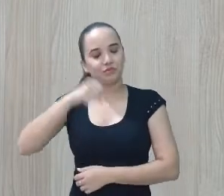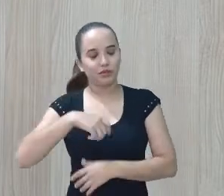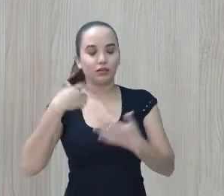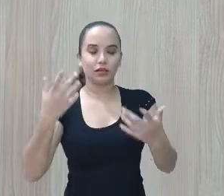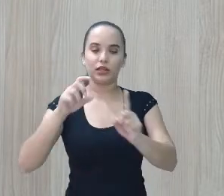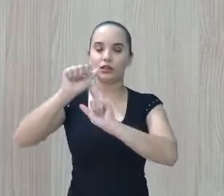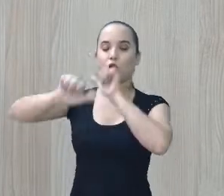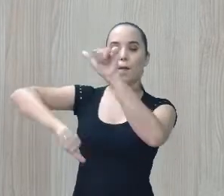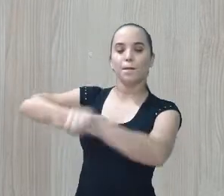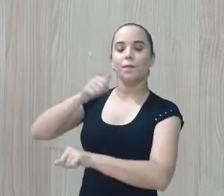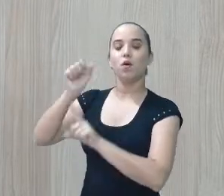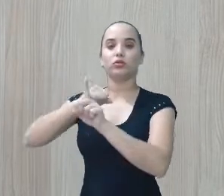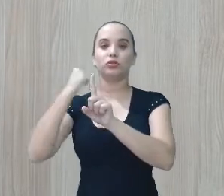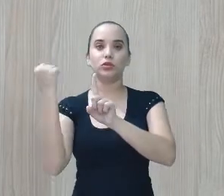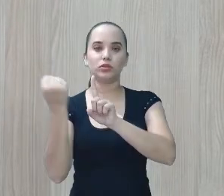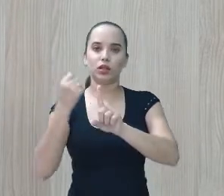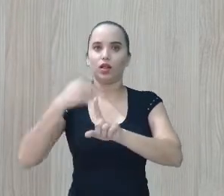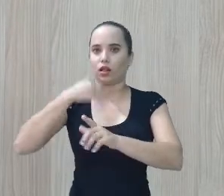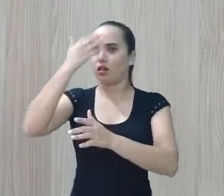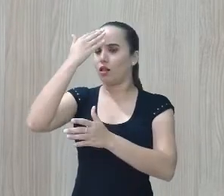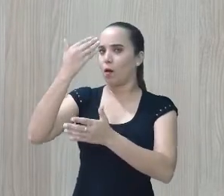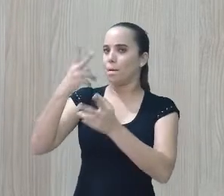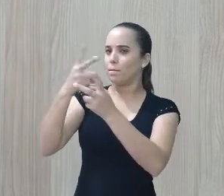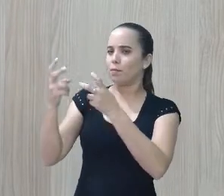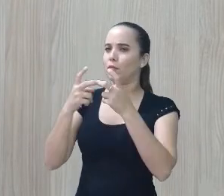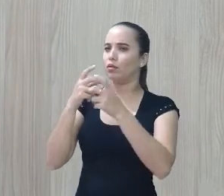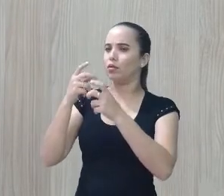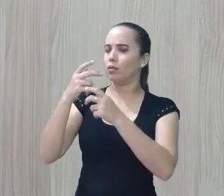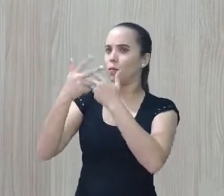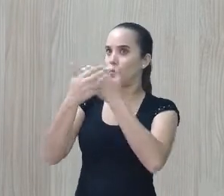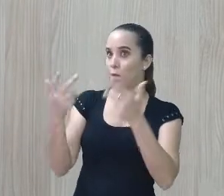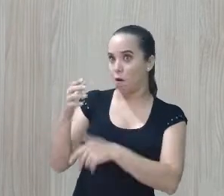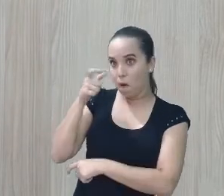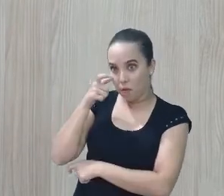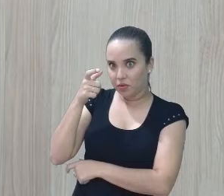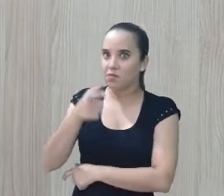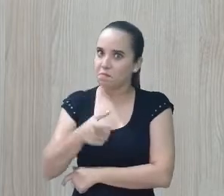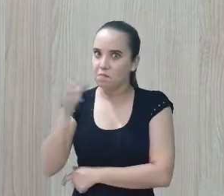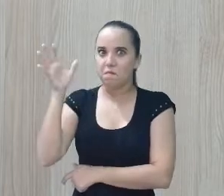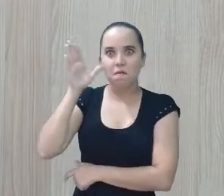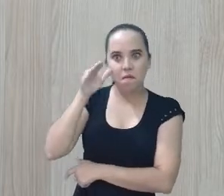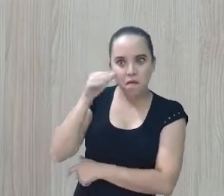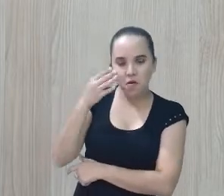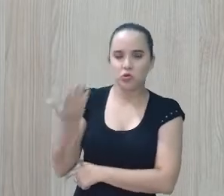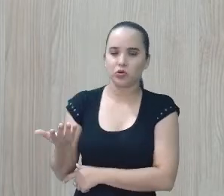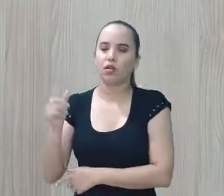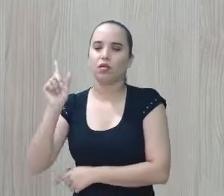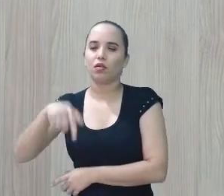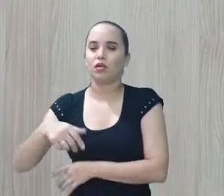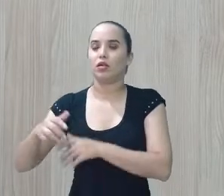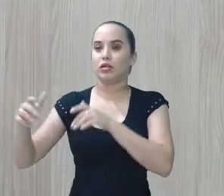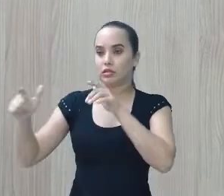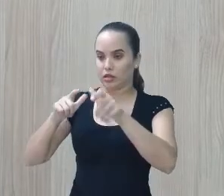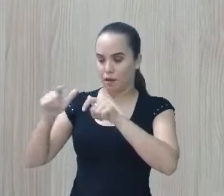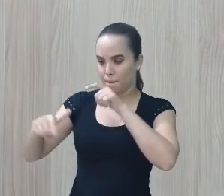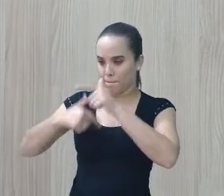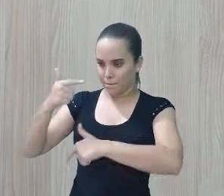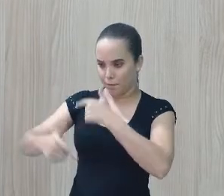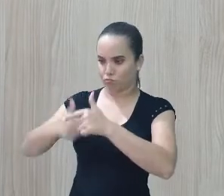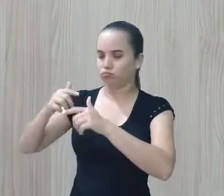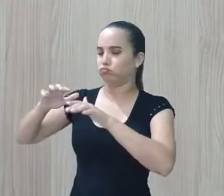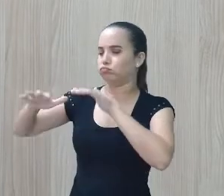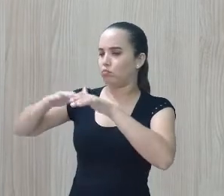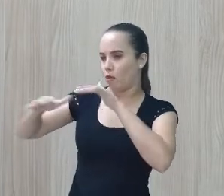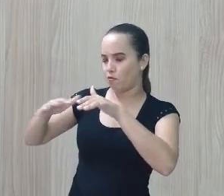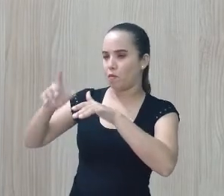de uma coisa interessante. O desenvolvimento, né, desse período, dessa volta ao clássico e essa mudança do pensamento da